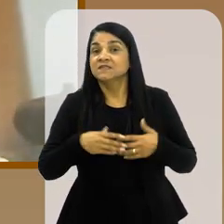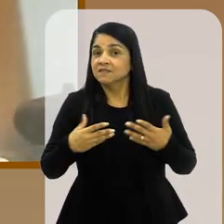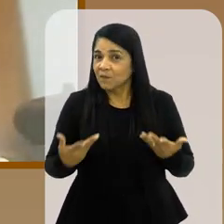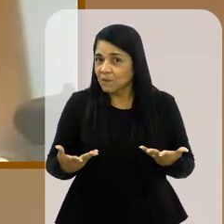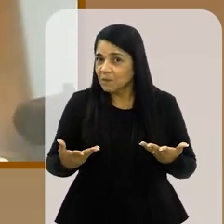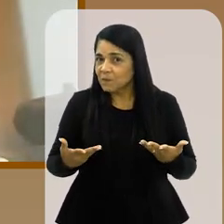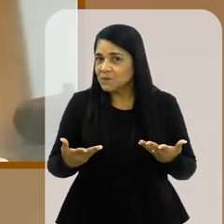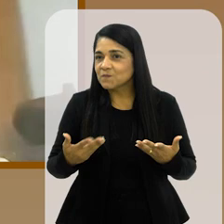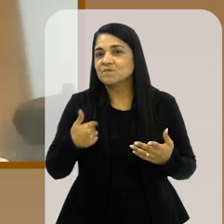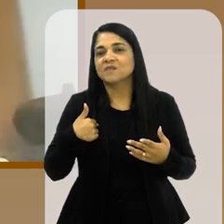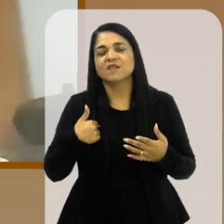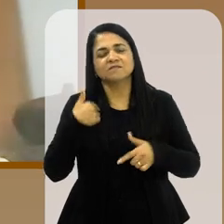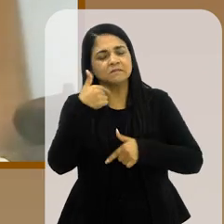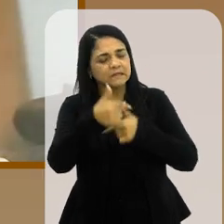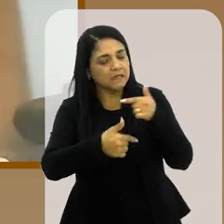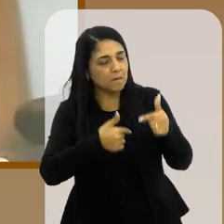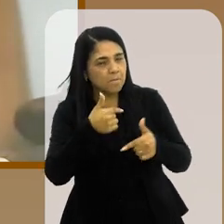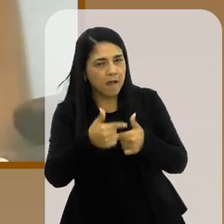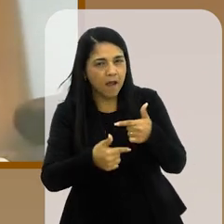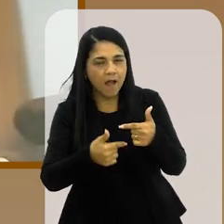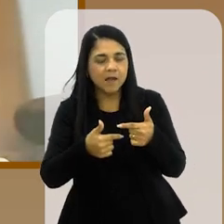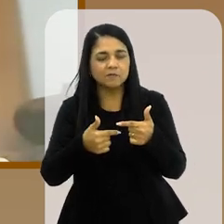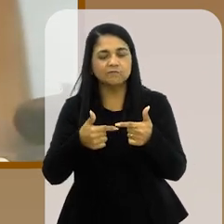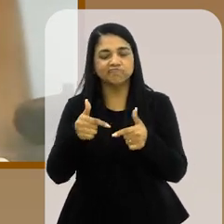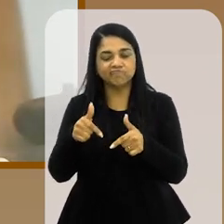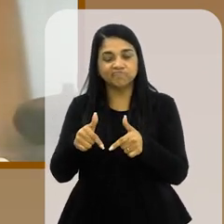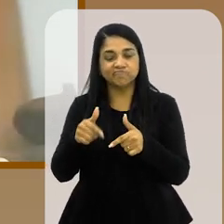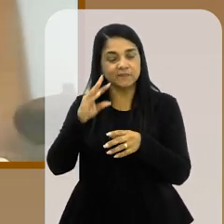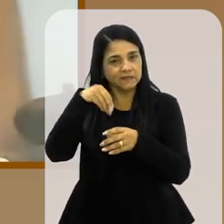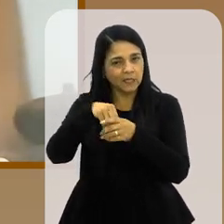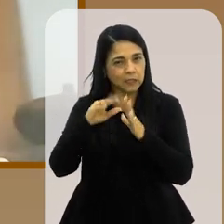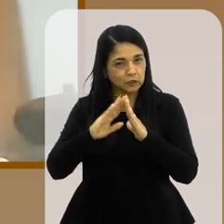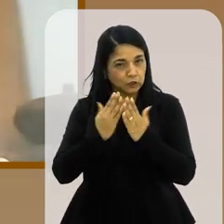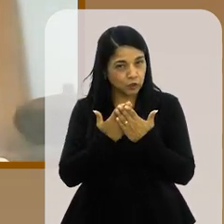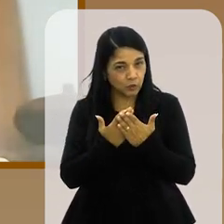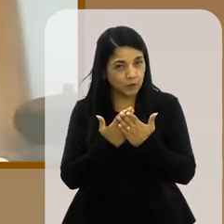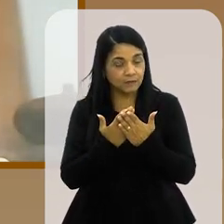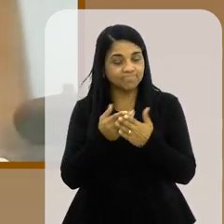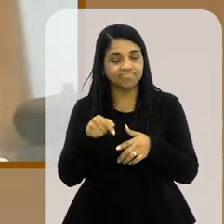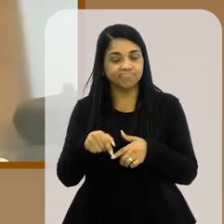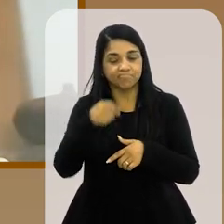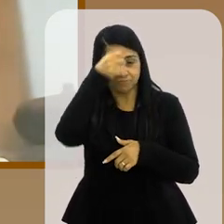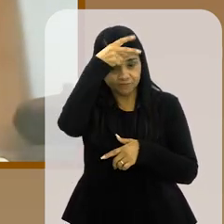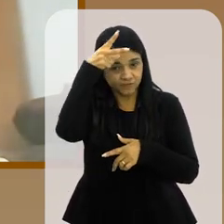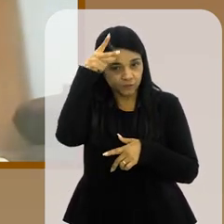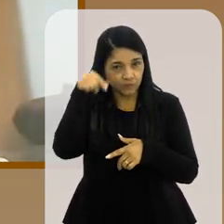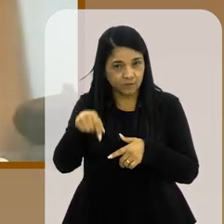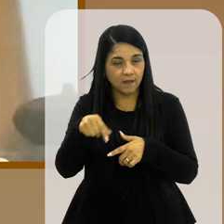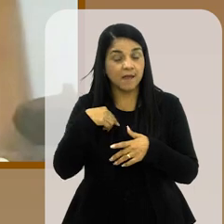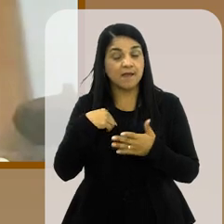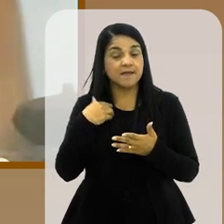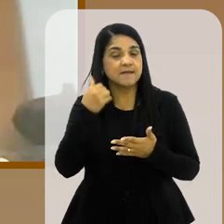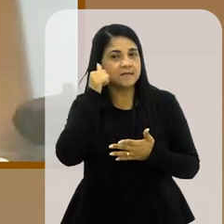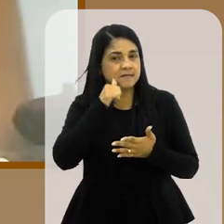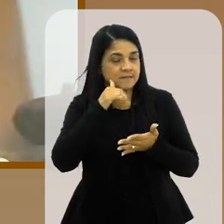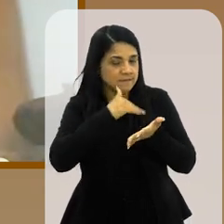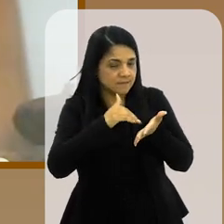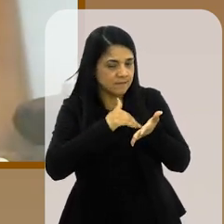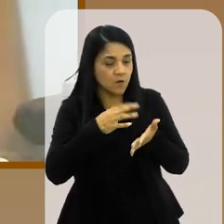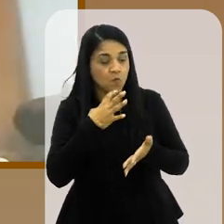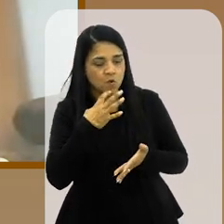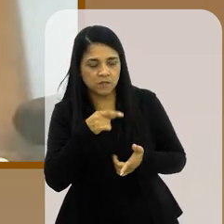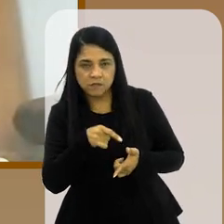Então, eu fiz esse trabalho e a secretária conheceu e ela me chamou para fazer um projeto de leitura. Eu botei